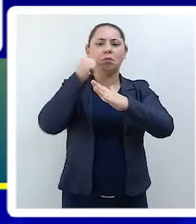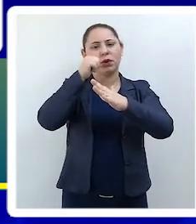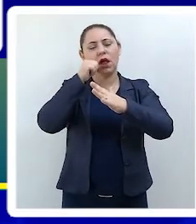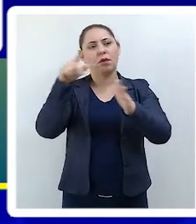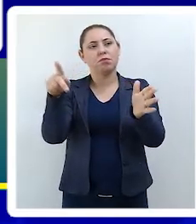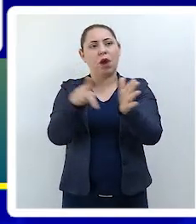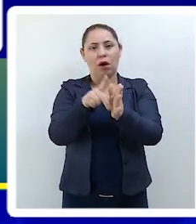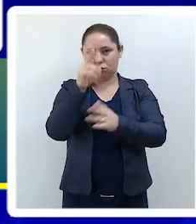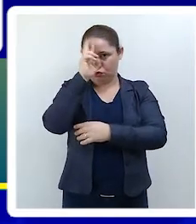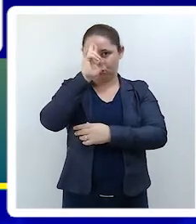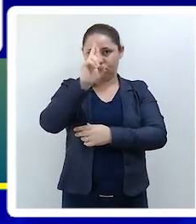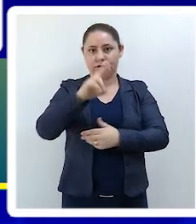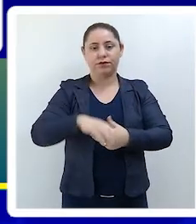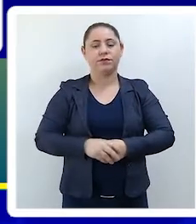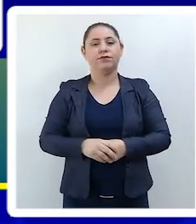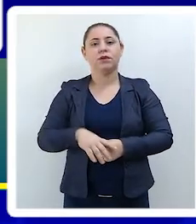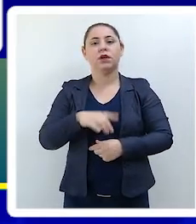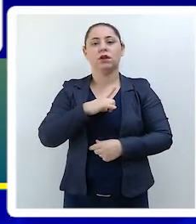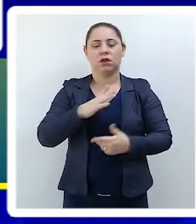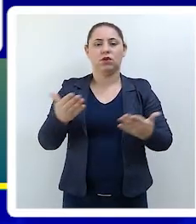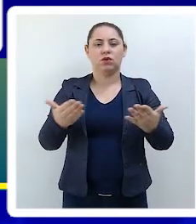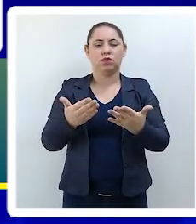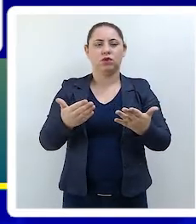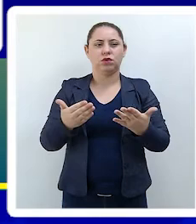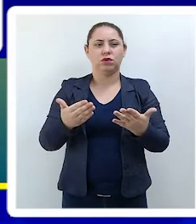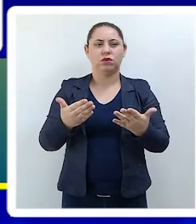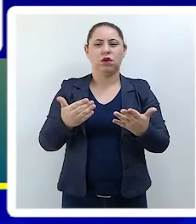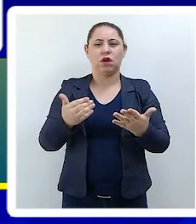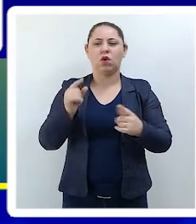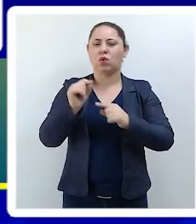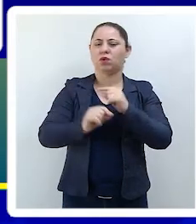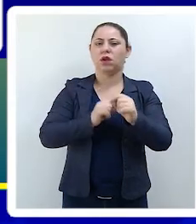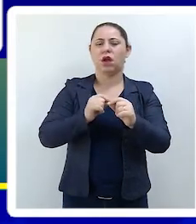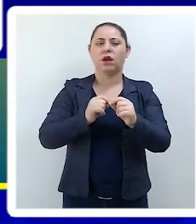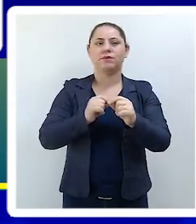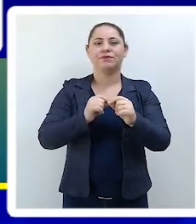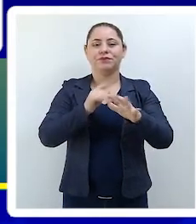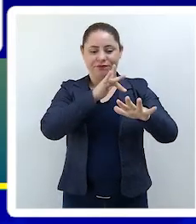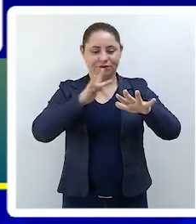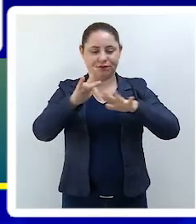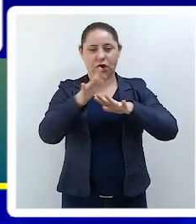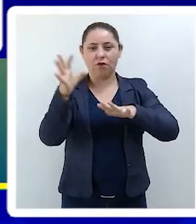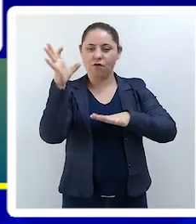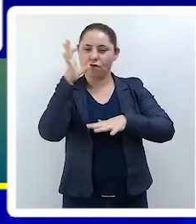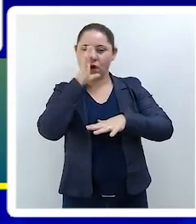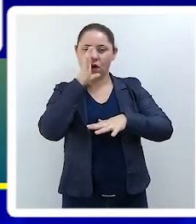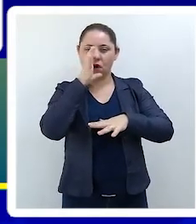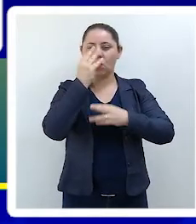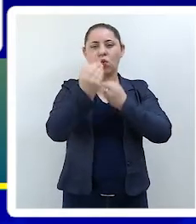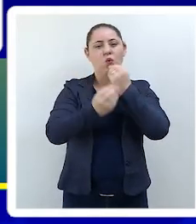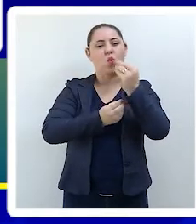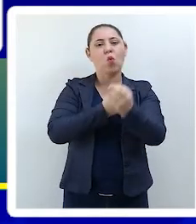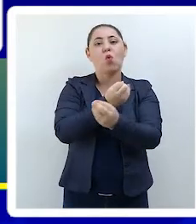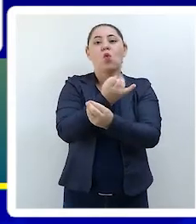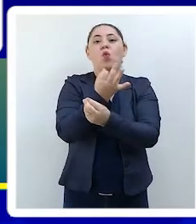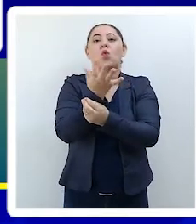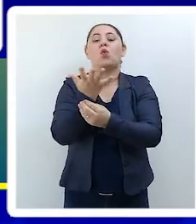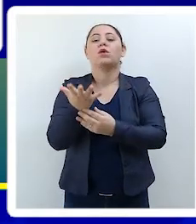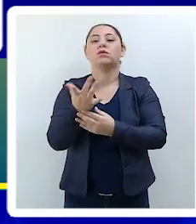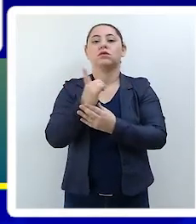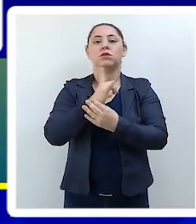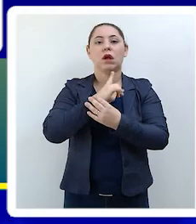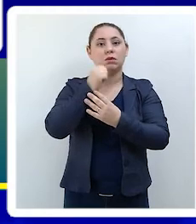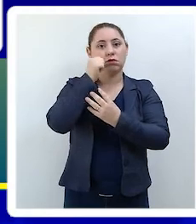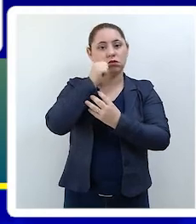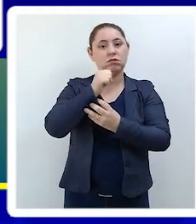Então, você tem, hoje em dia, é muito, principalmente com as redes sociais, a gente vê o quanto tem